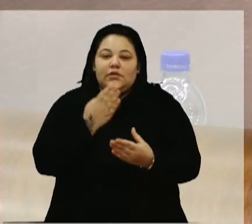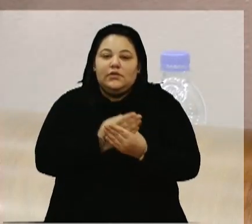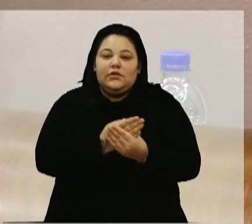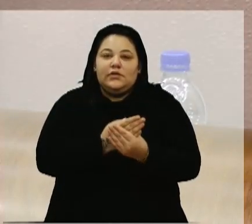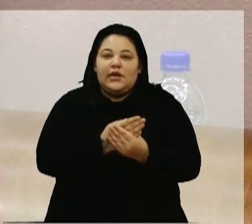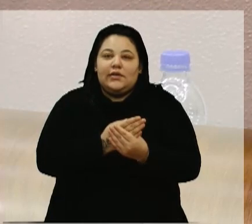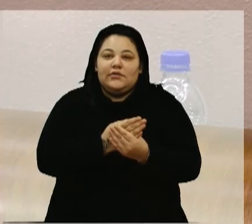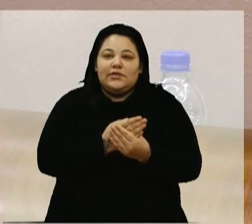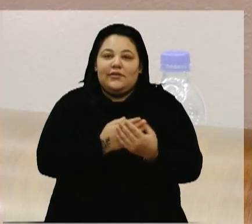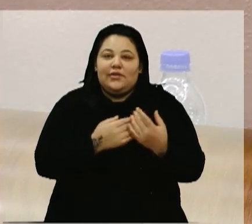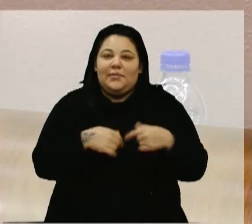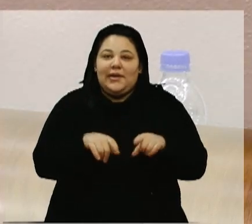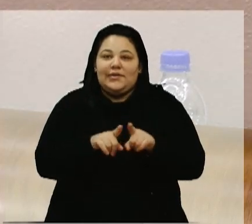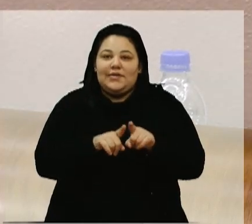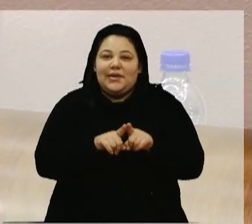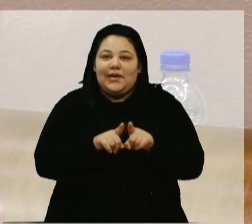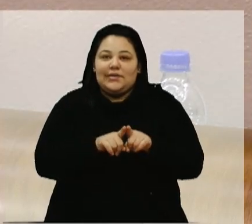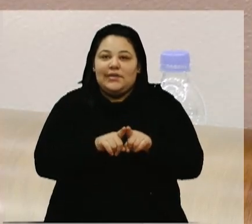número